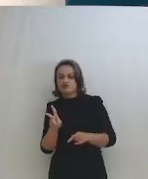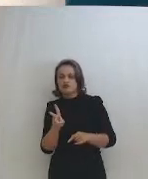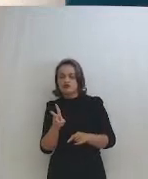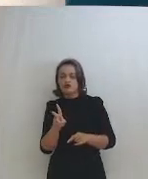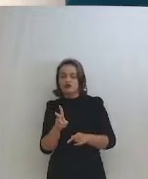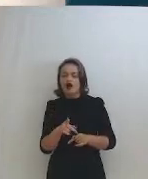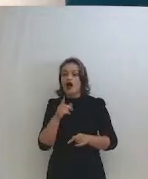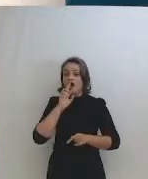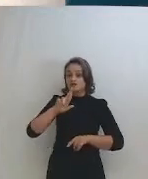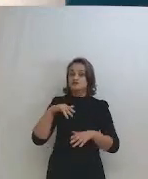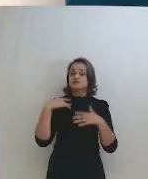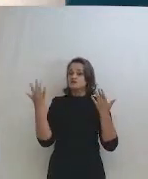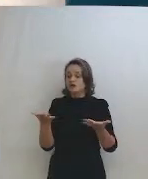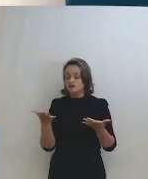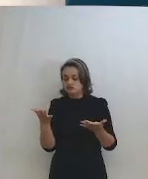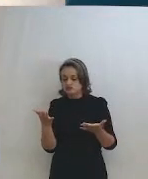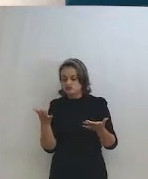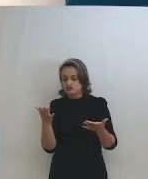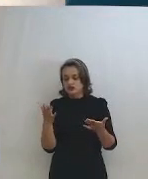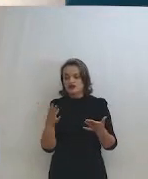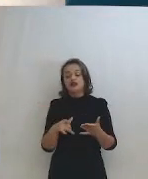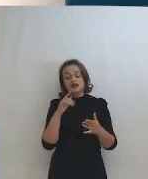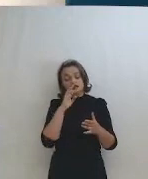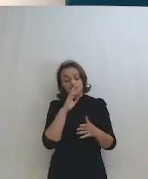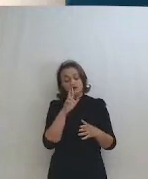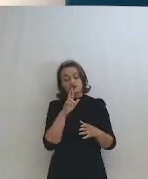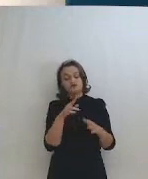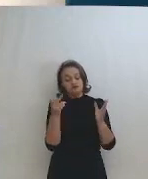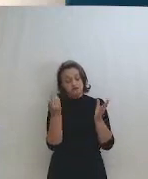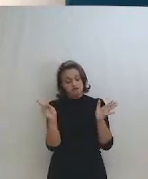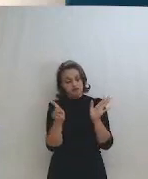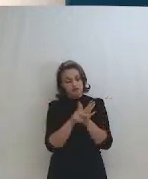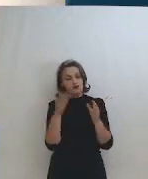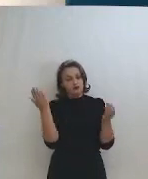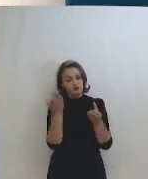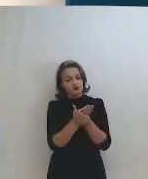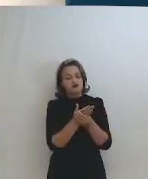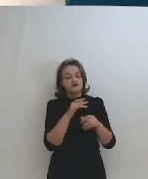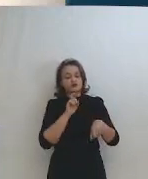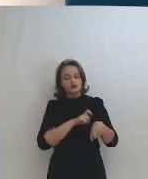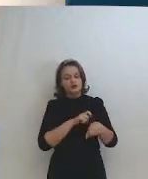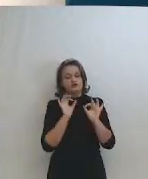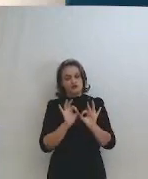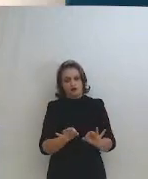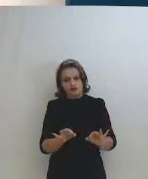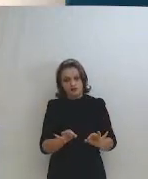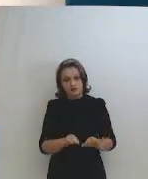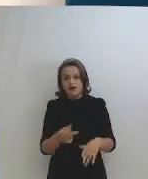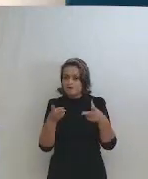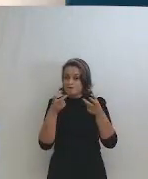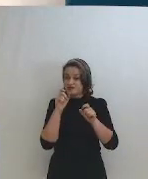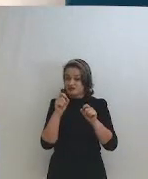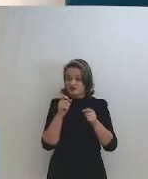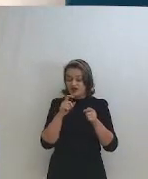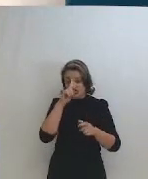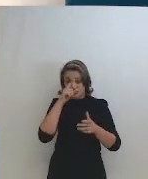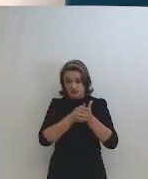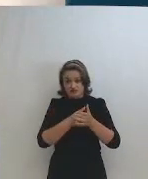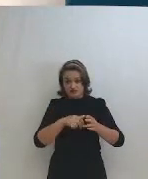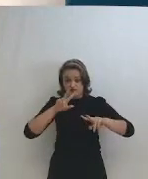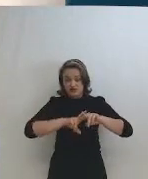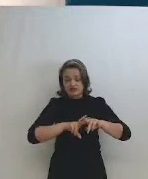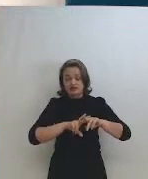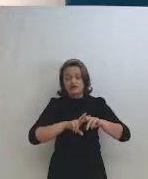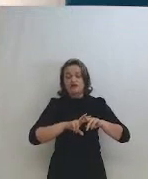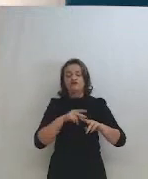e razoável do processo, em tempo razoável do processo. Percebam que a prisão preventiva foi decretada no dia 13 de